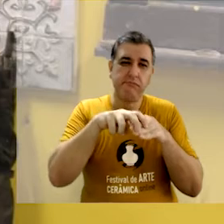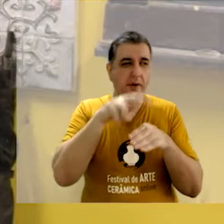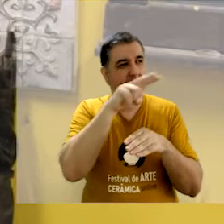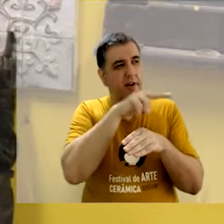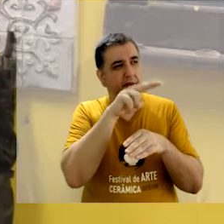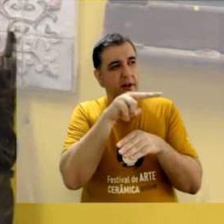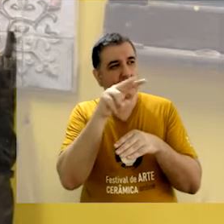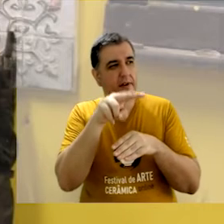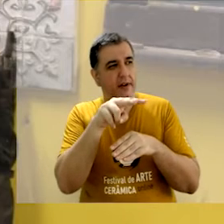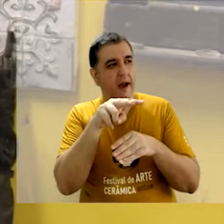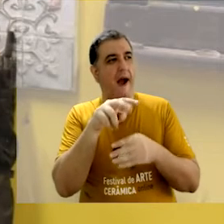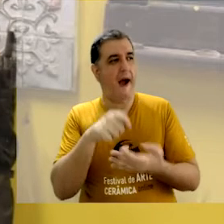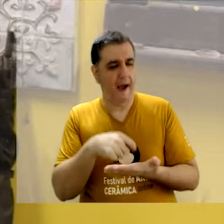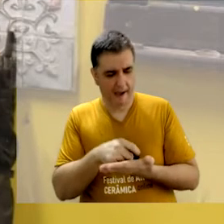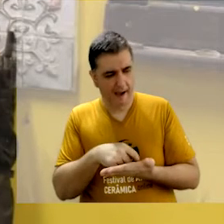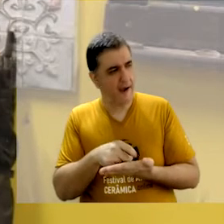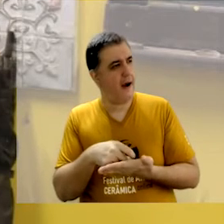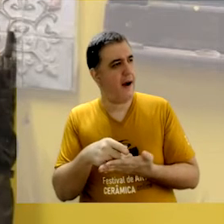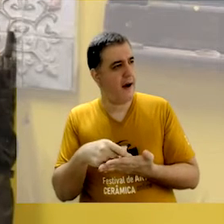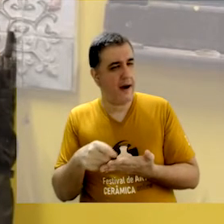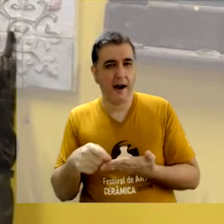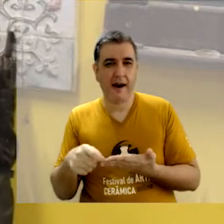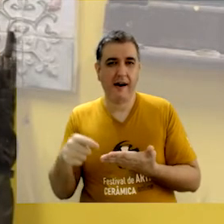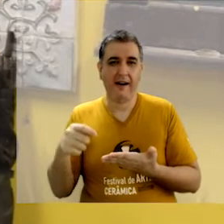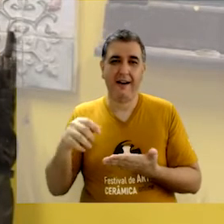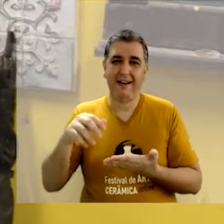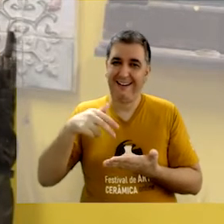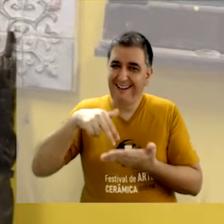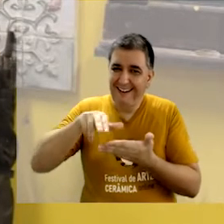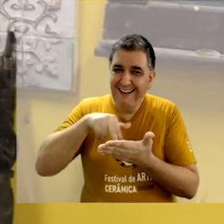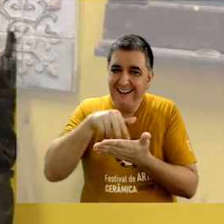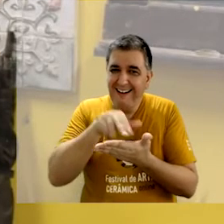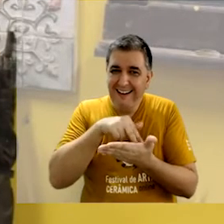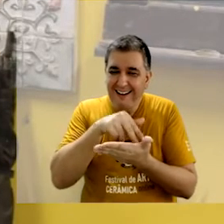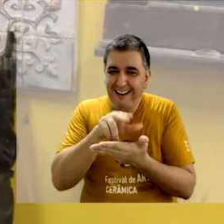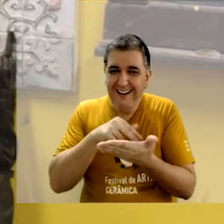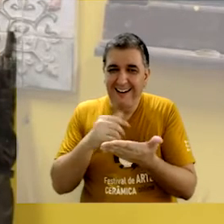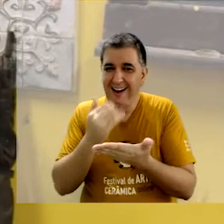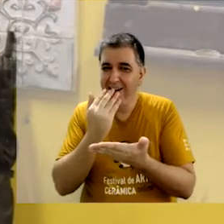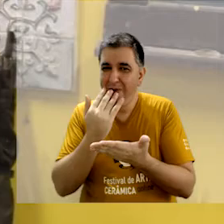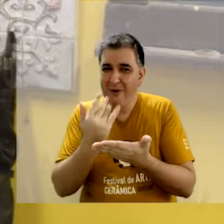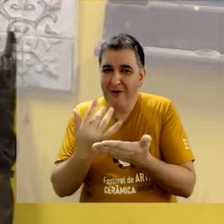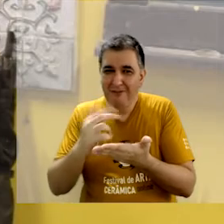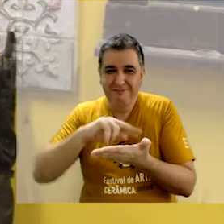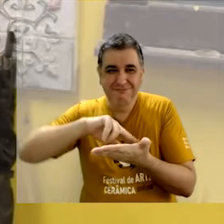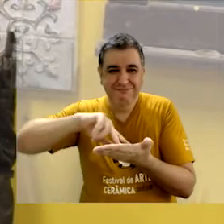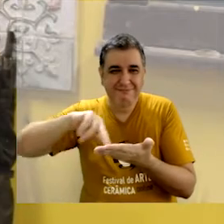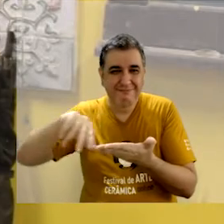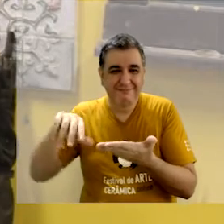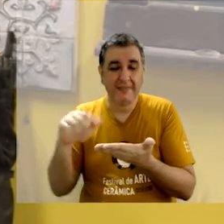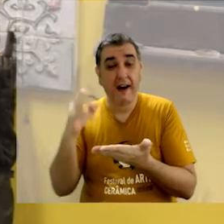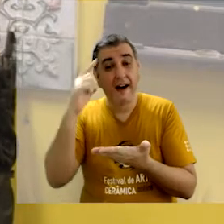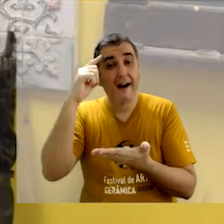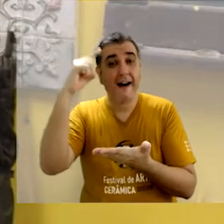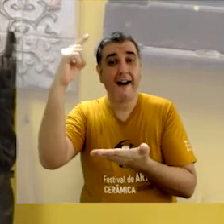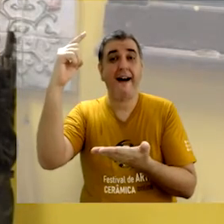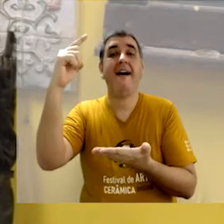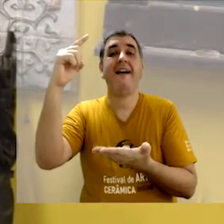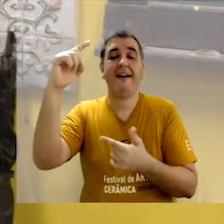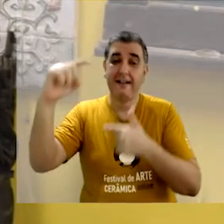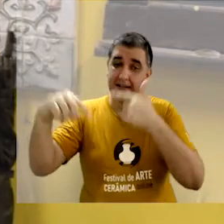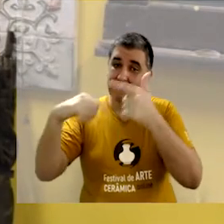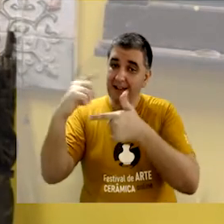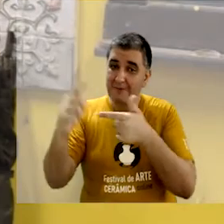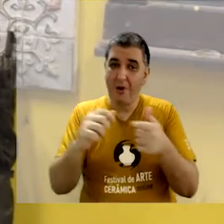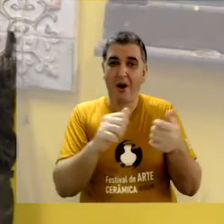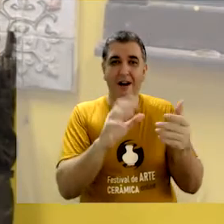rabisco e ali eu vou colocando guache, aquarelado, giz de cera, e vai nascendo uma ideia e depois eu vou e